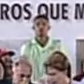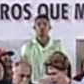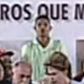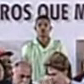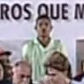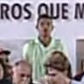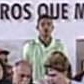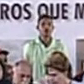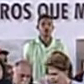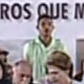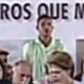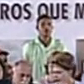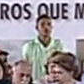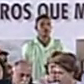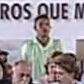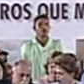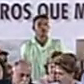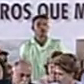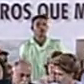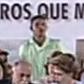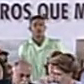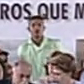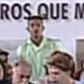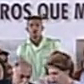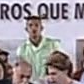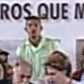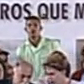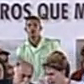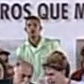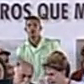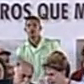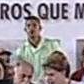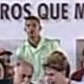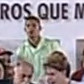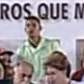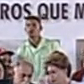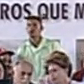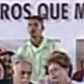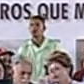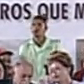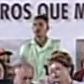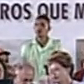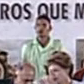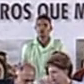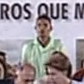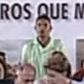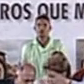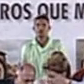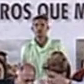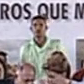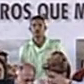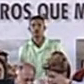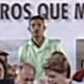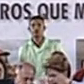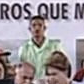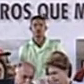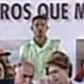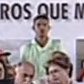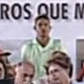nesse momento procederemos a entrega simbólica das chaves das unidades habitacionais dos residenciais